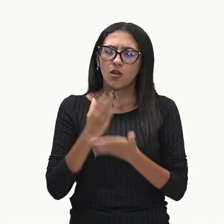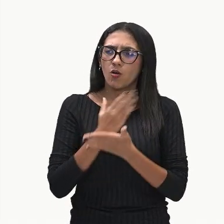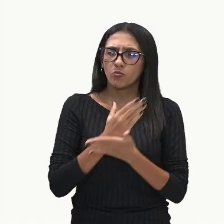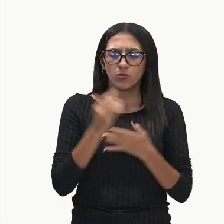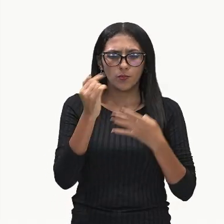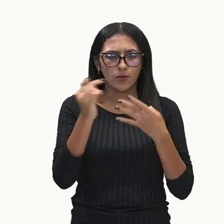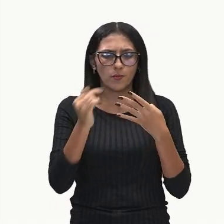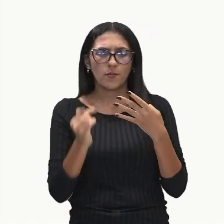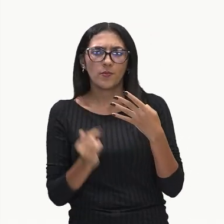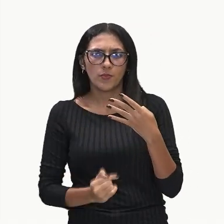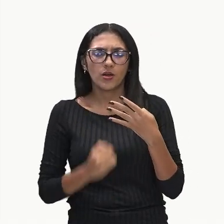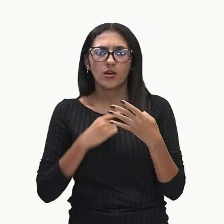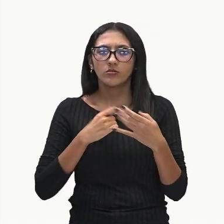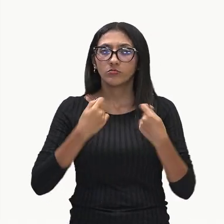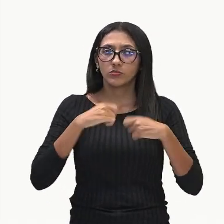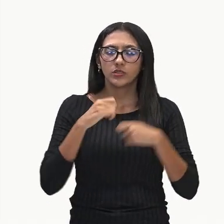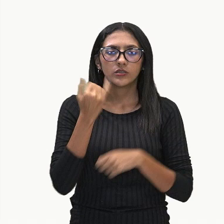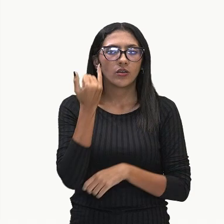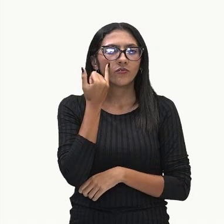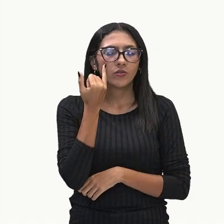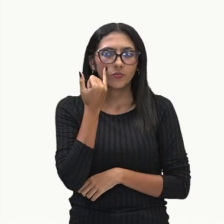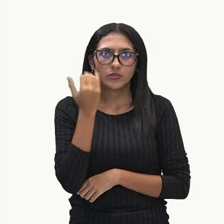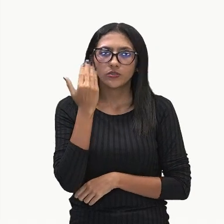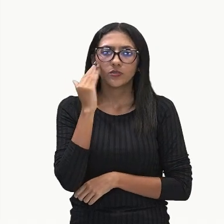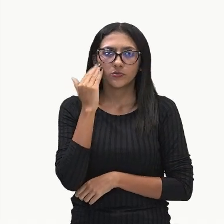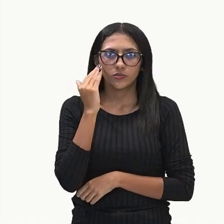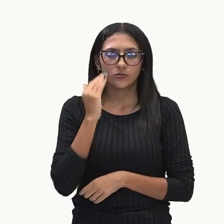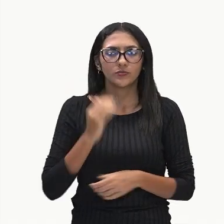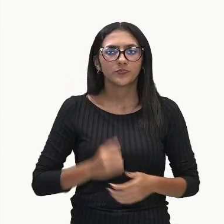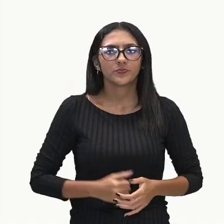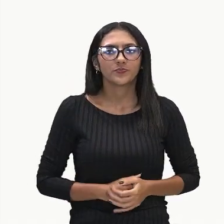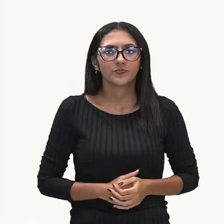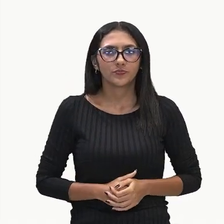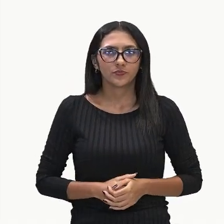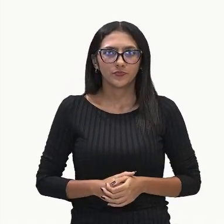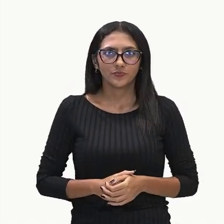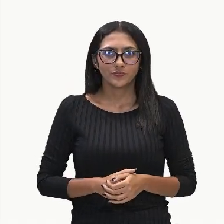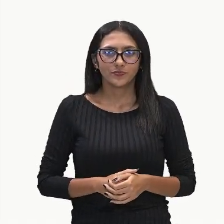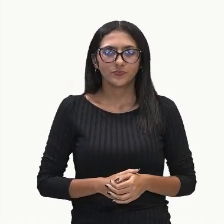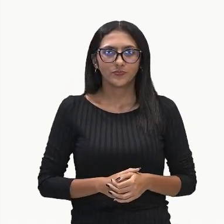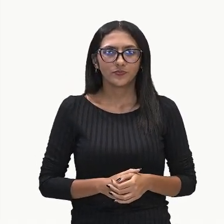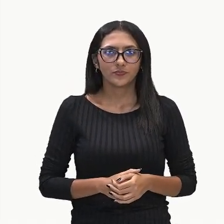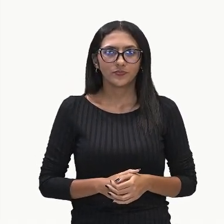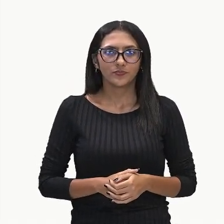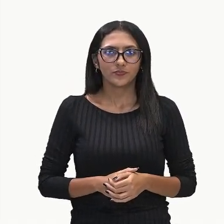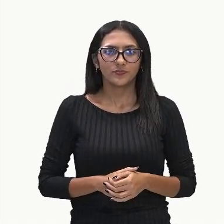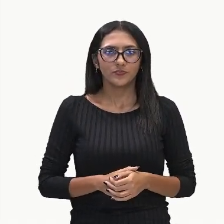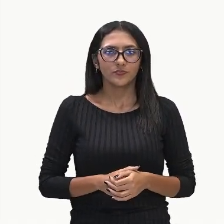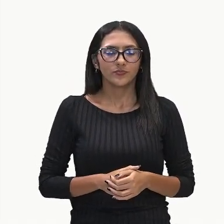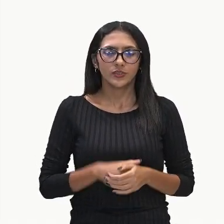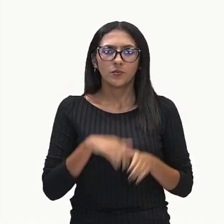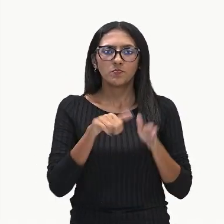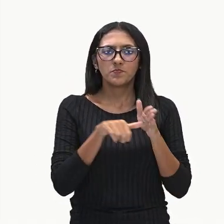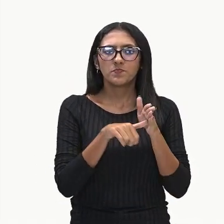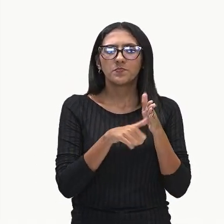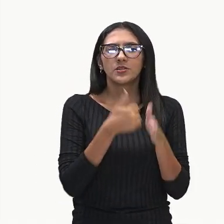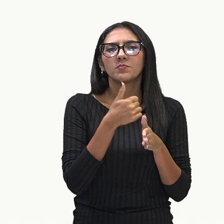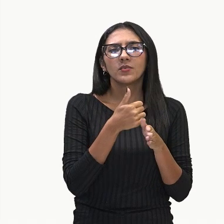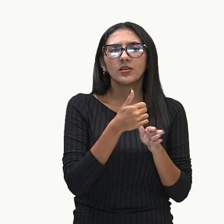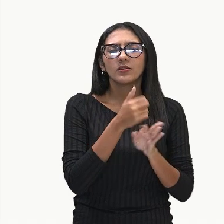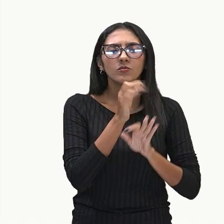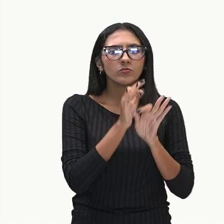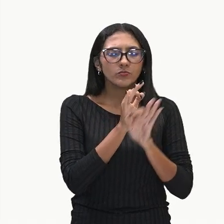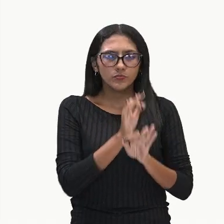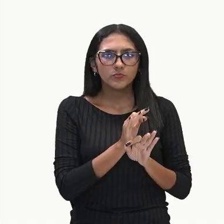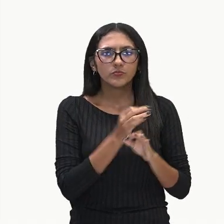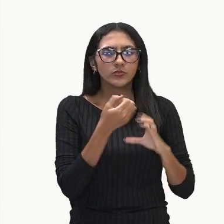saber, ok? E que nós vamos ver juntos agora. O primeiro passo, qual é? Se